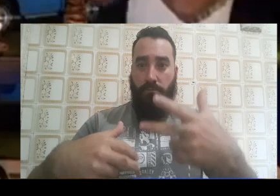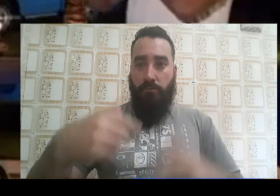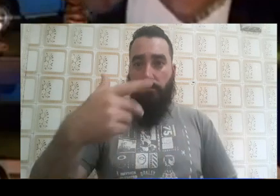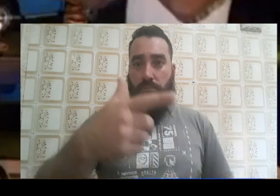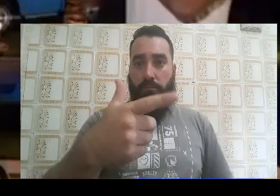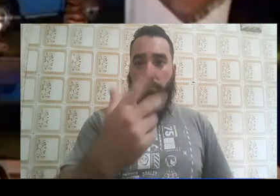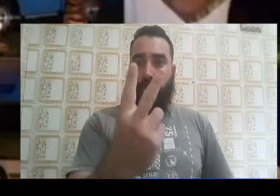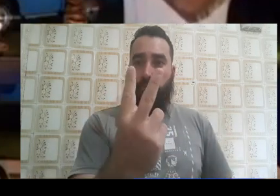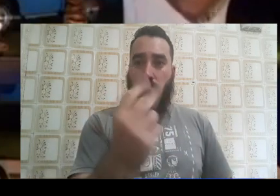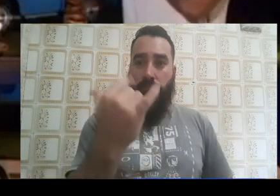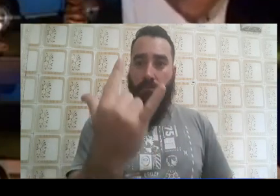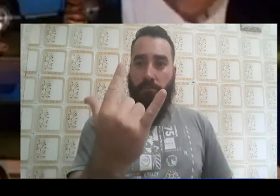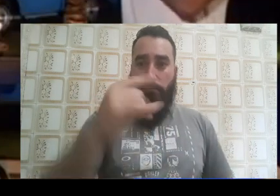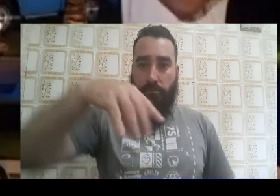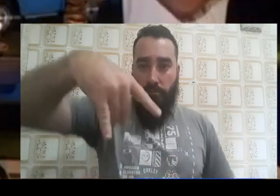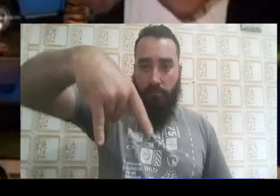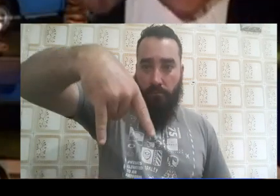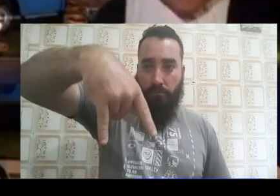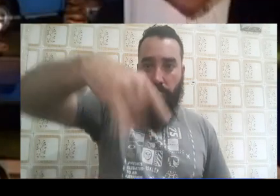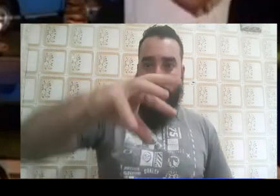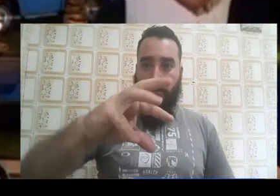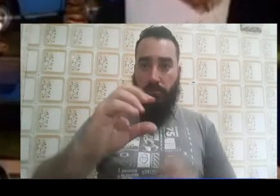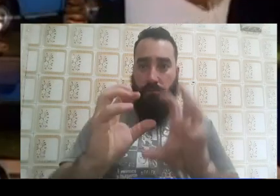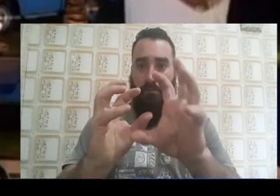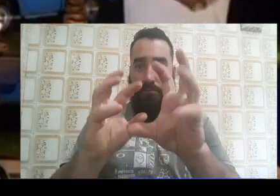muda nada. Não muda o